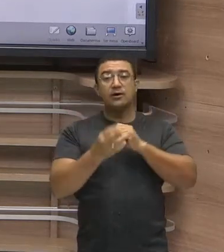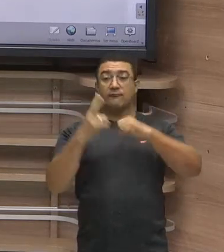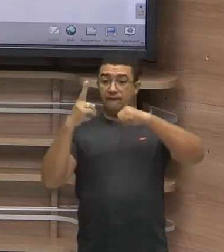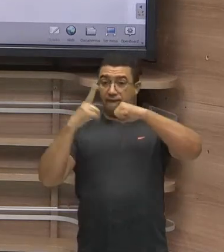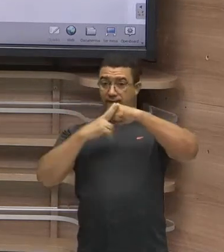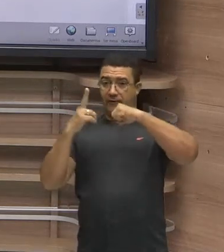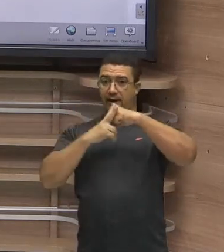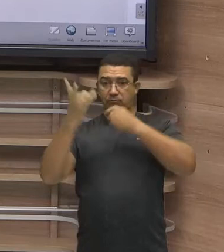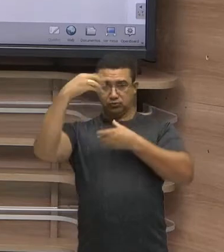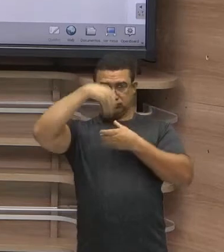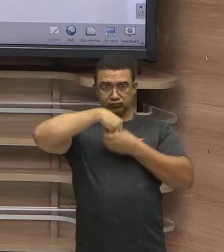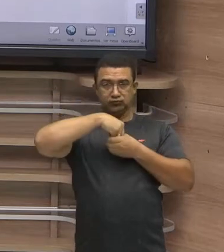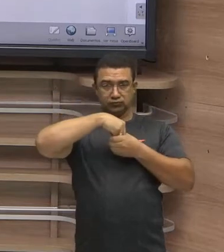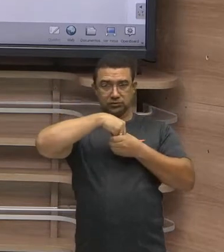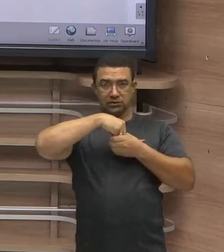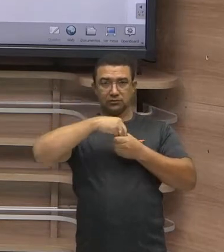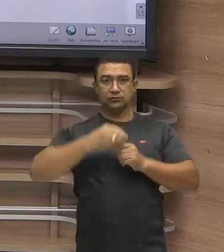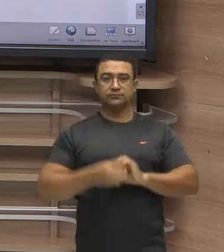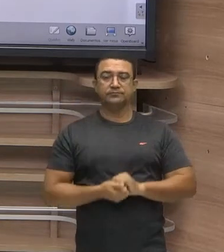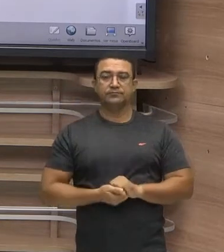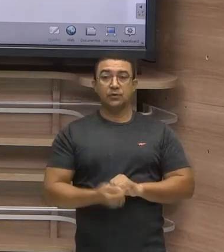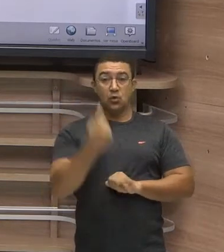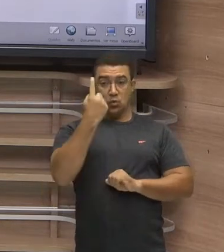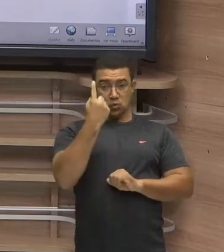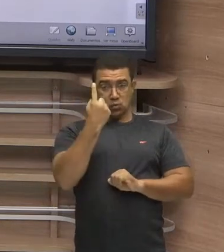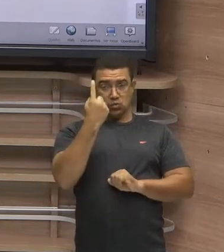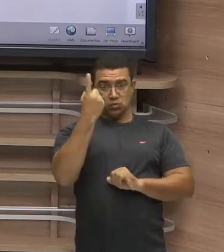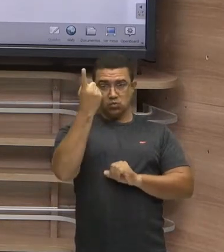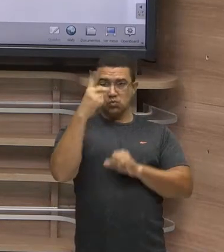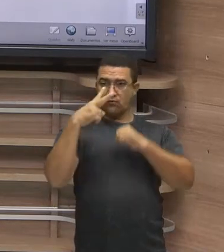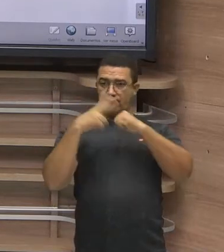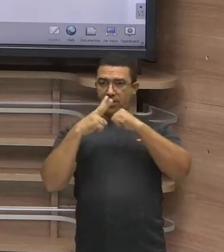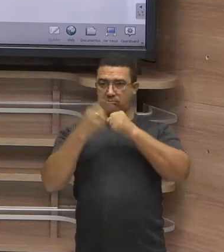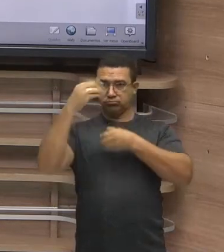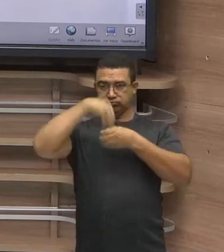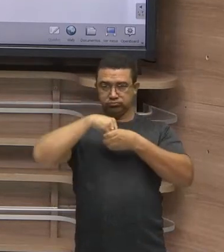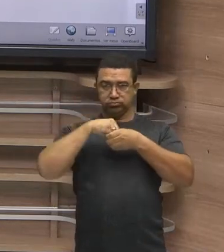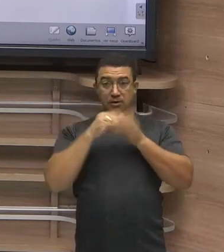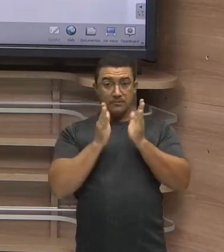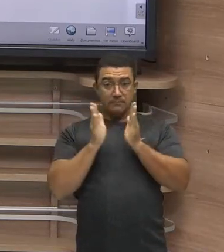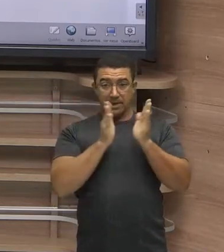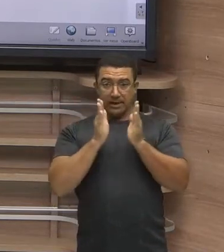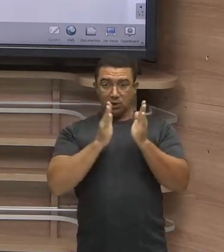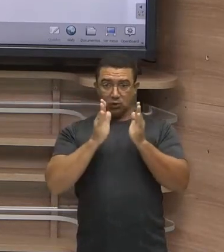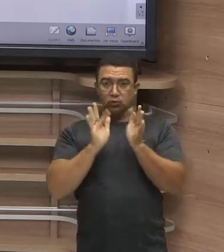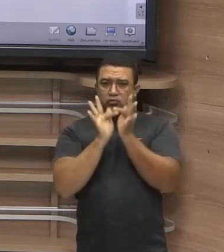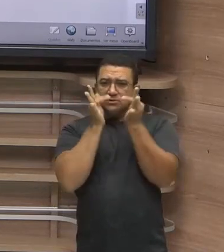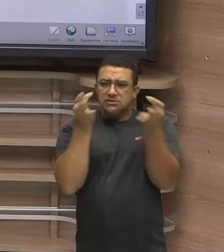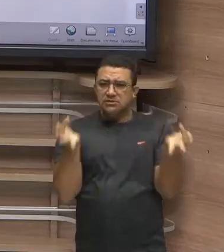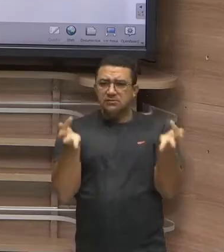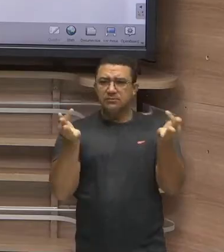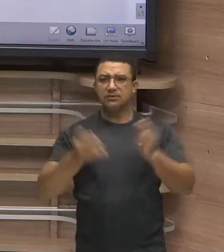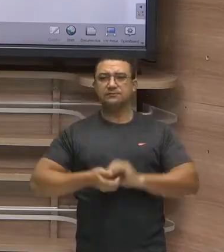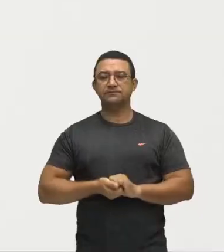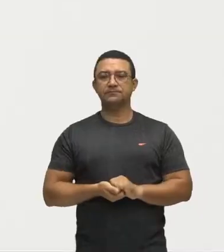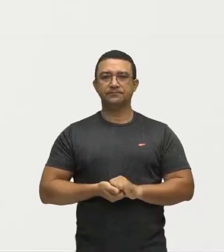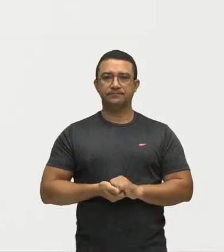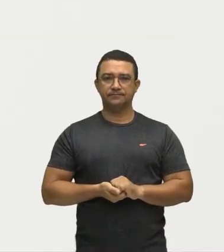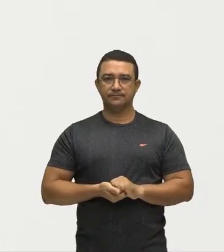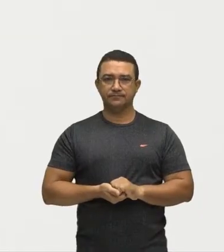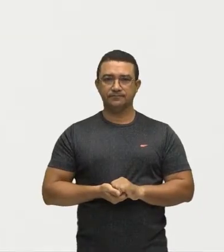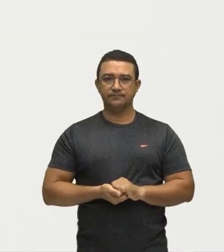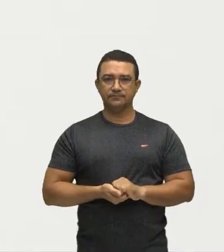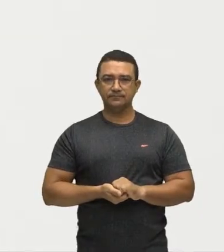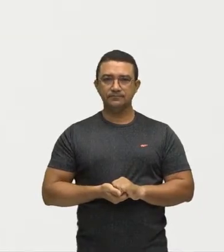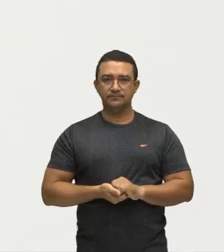seja, ele vai ter apenas um verbo, ok? Período simples. Muito bem, vamos lá. Prosseguindo, olha só.